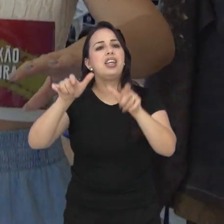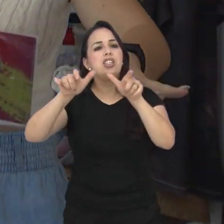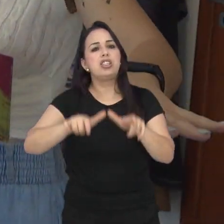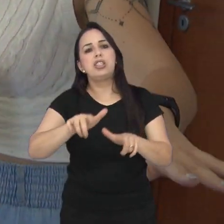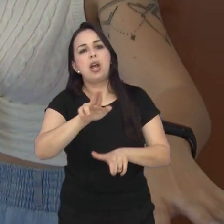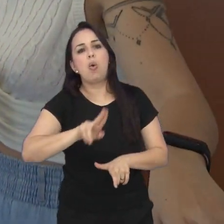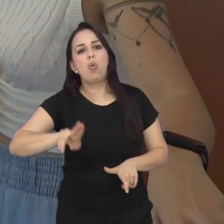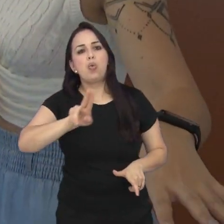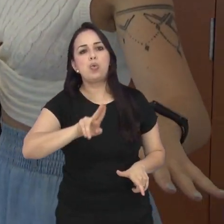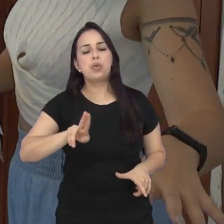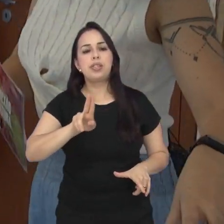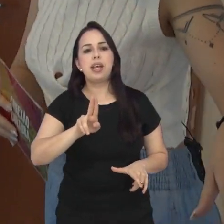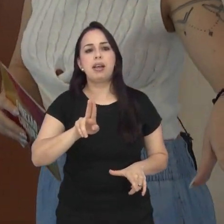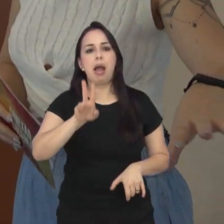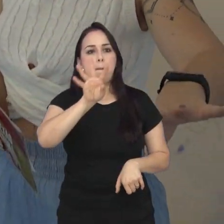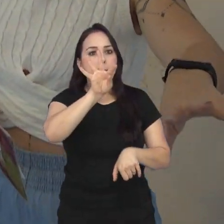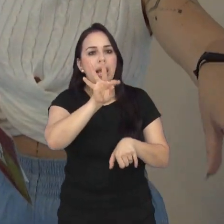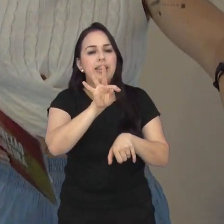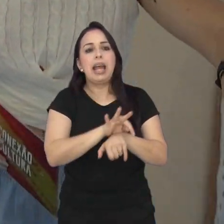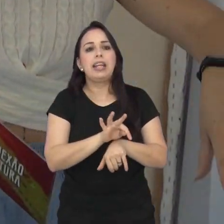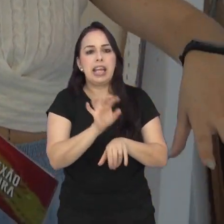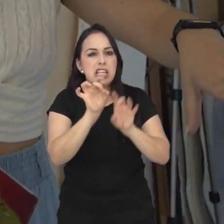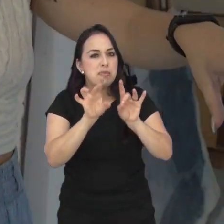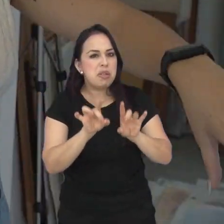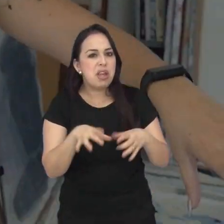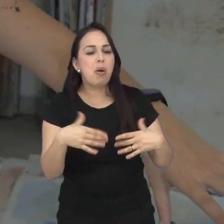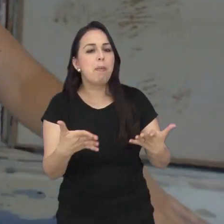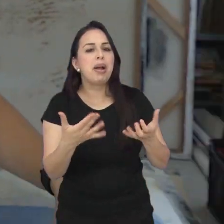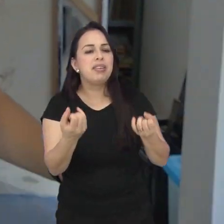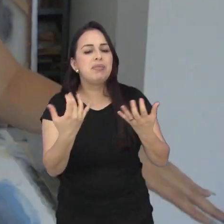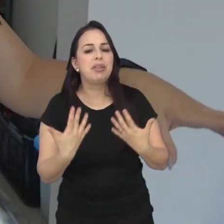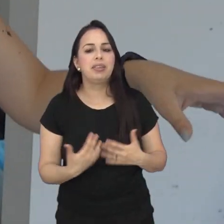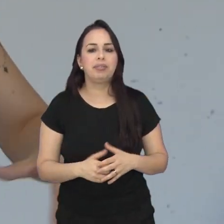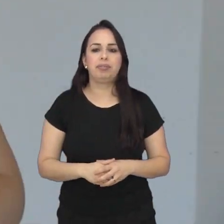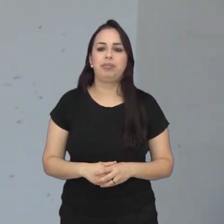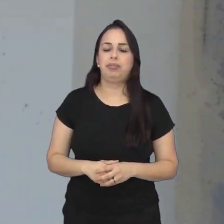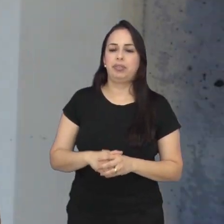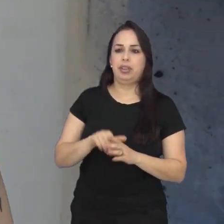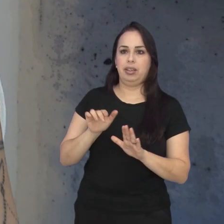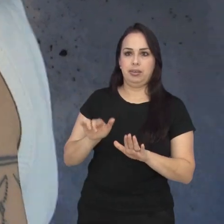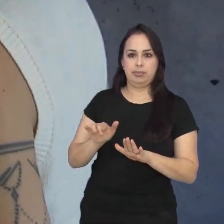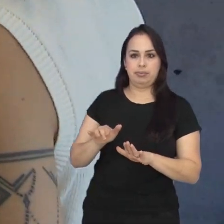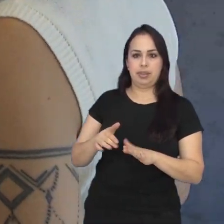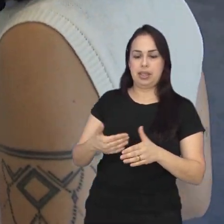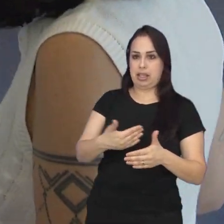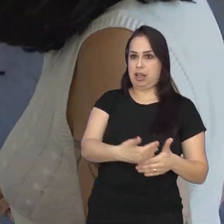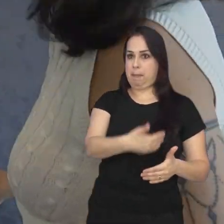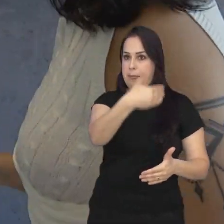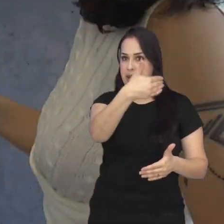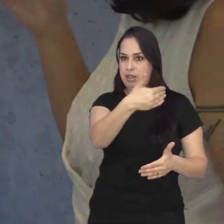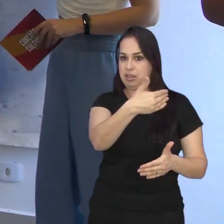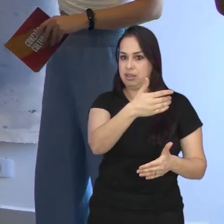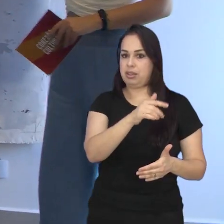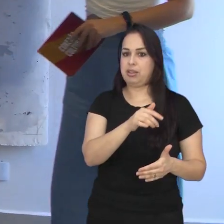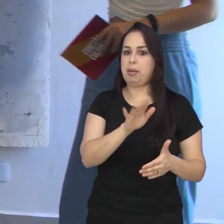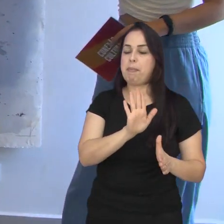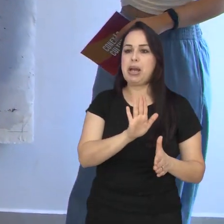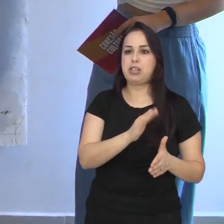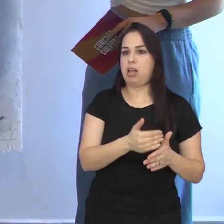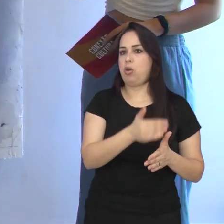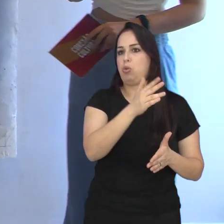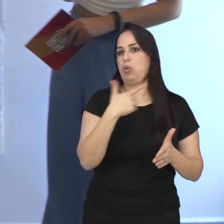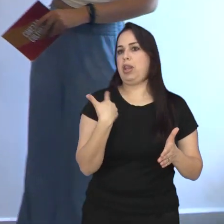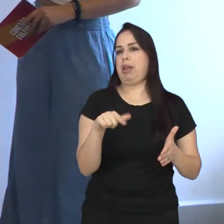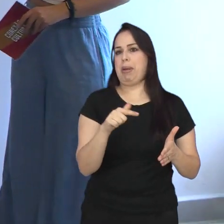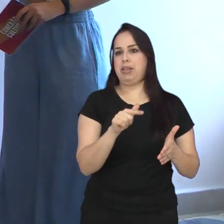esse espaço aqui para aplicar algum tipo de técnica especial? Conta isso aqui pra gente. Essa aqui tá na parede, mas eu não